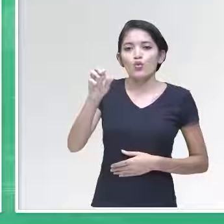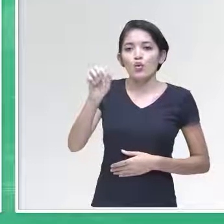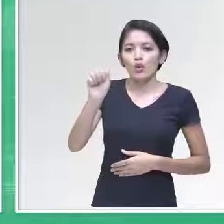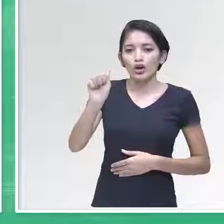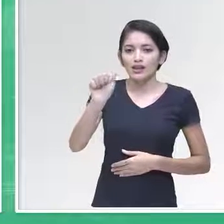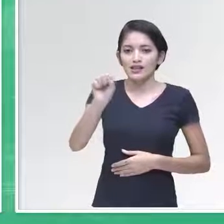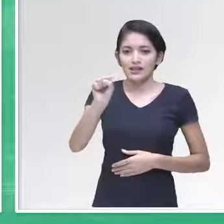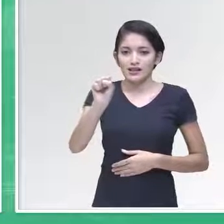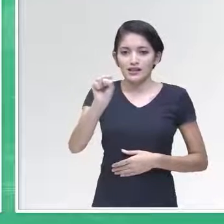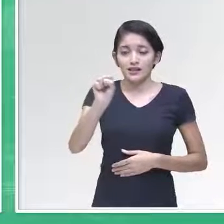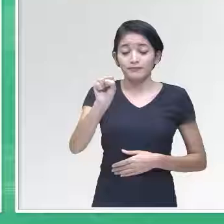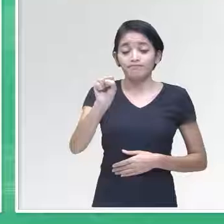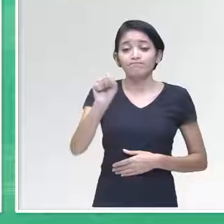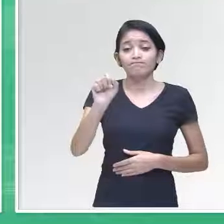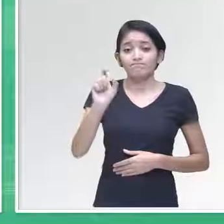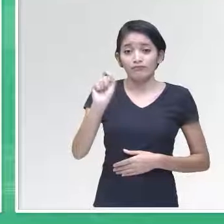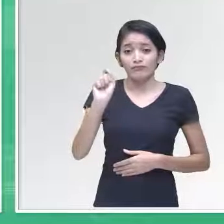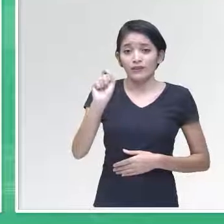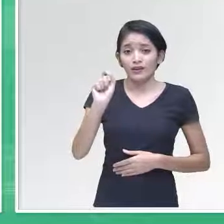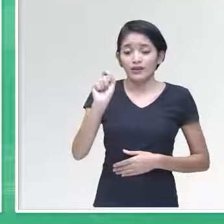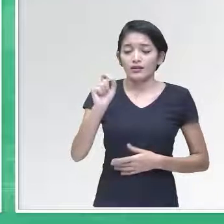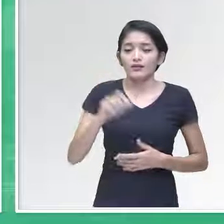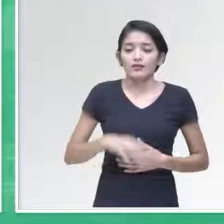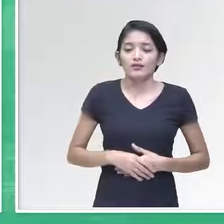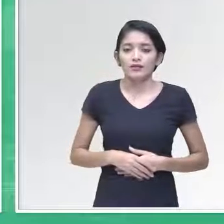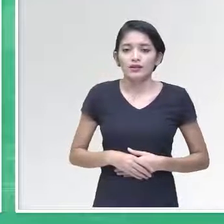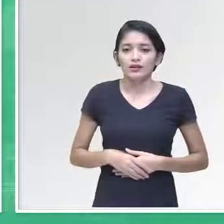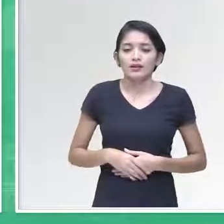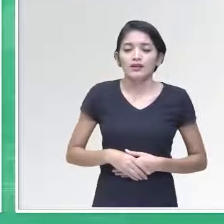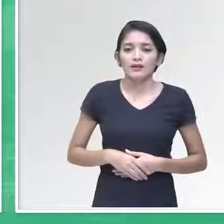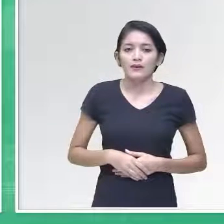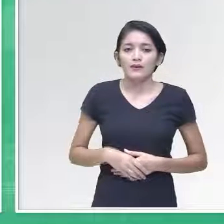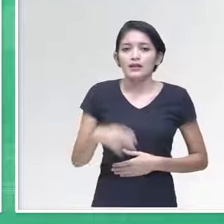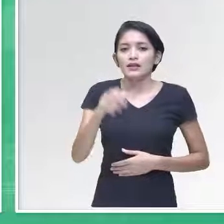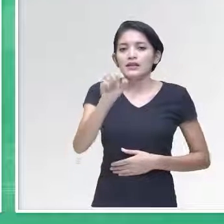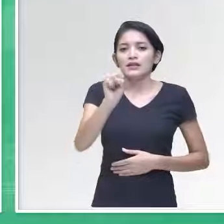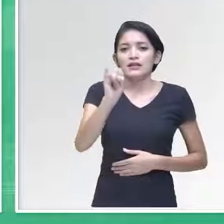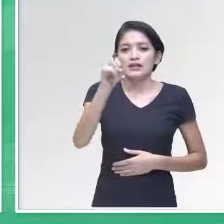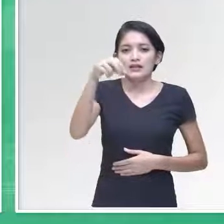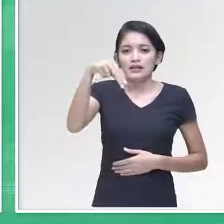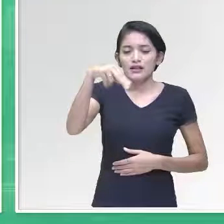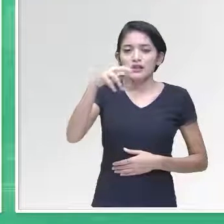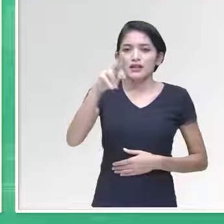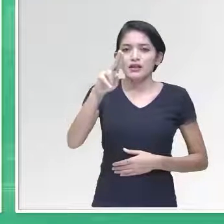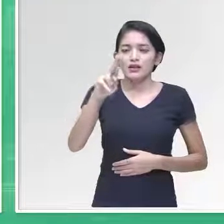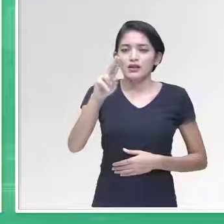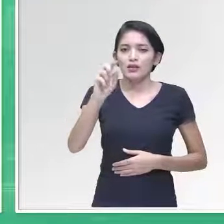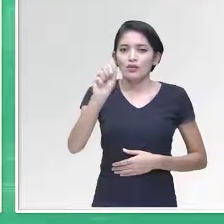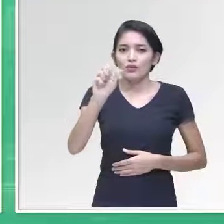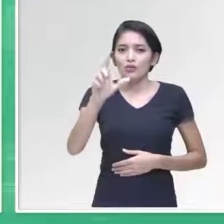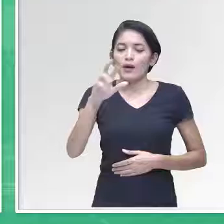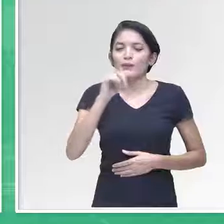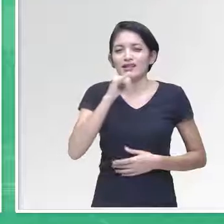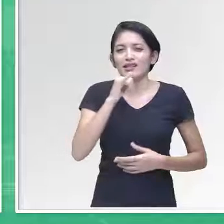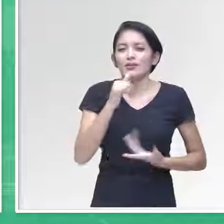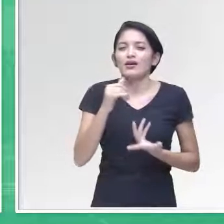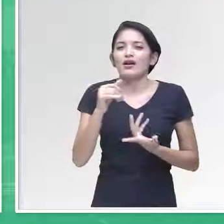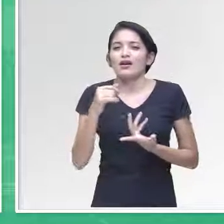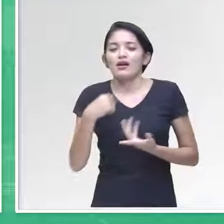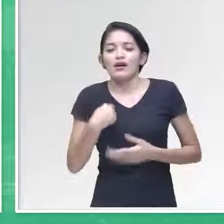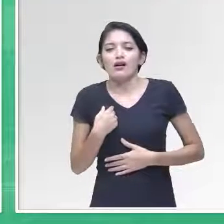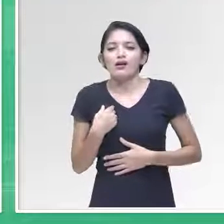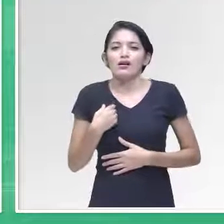Ó, o was nada mais é que o singular, gente. Vocês conhecem aí, né, os pronomes I, he, she,